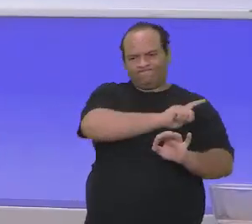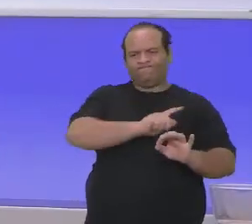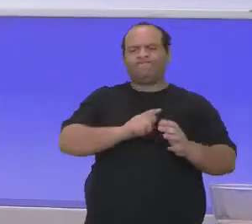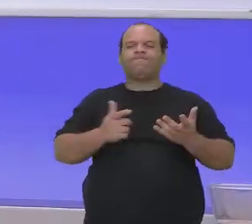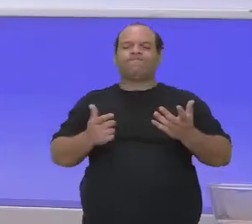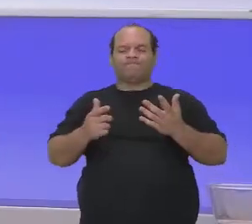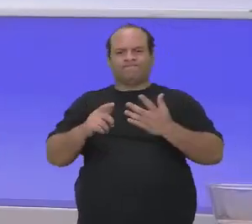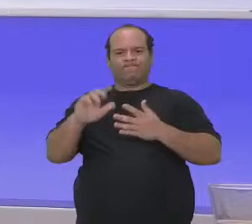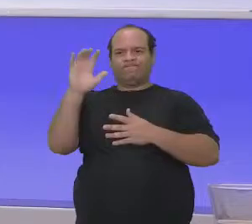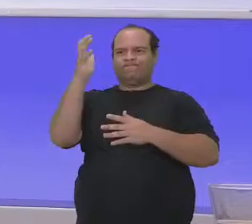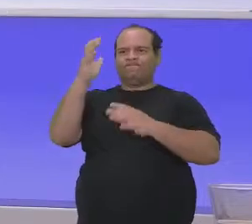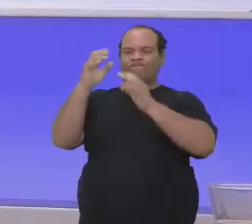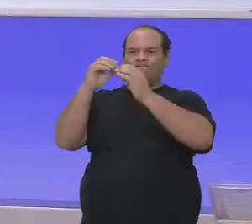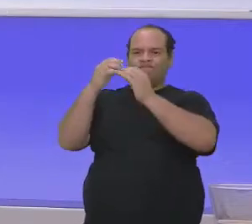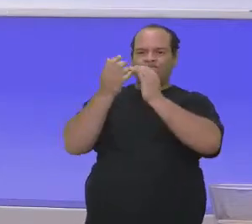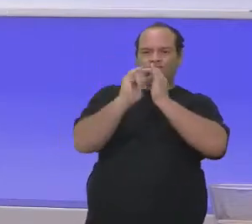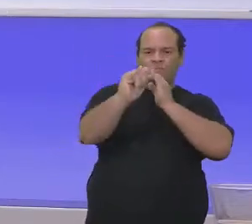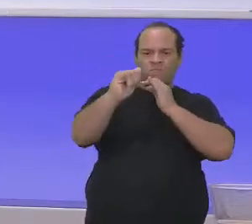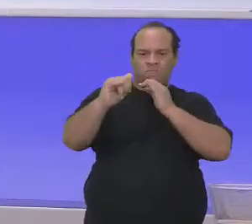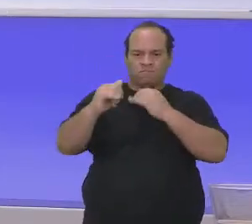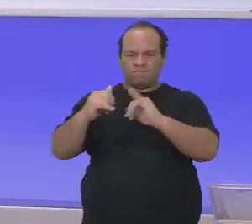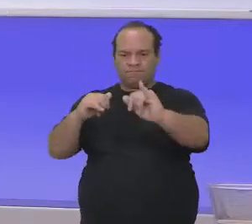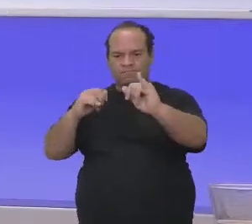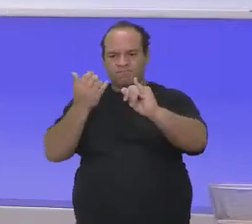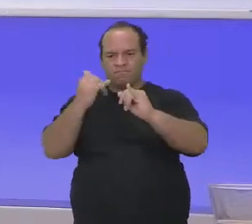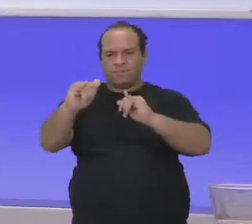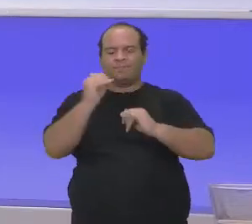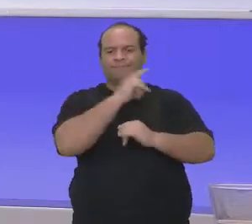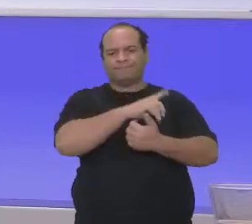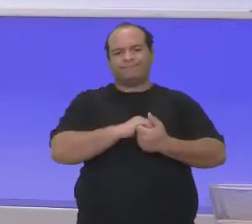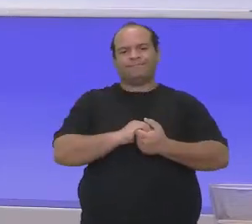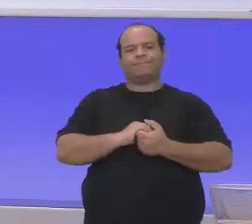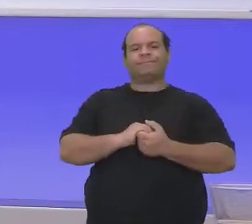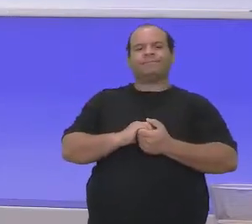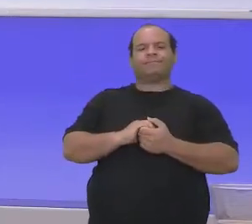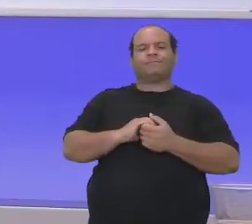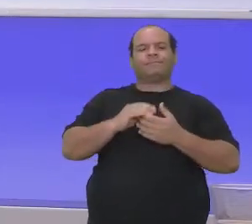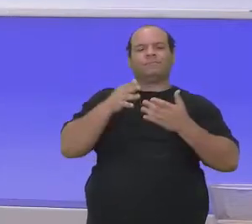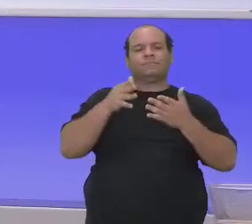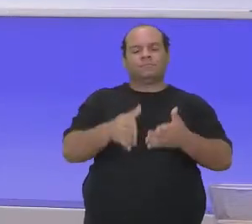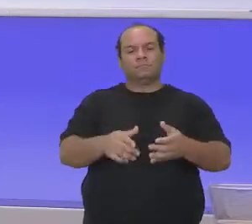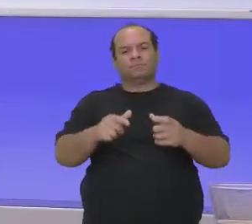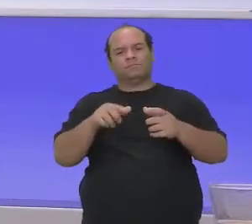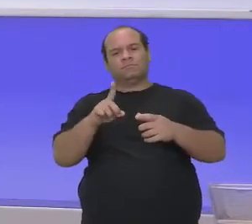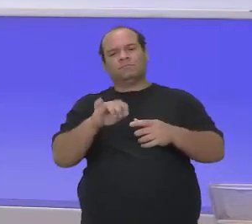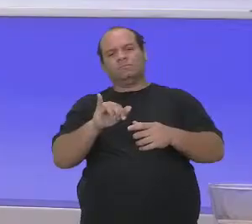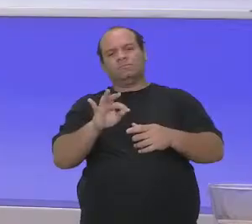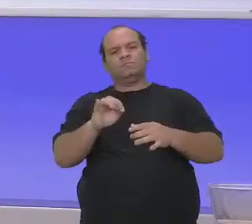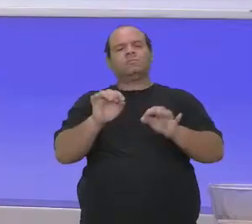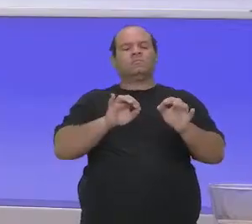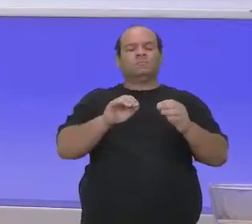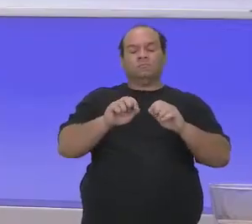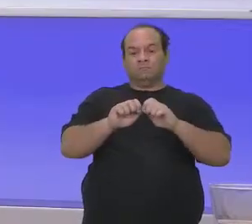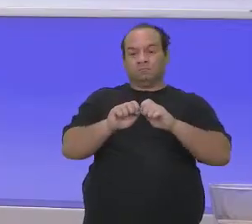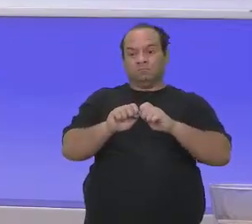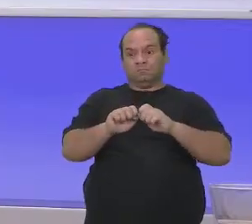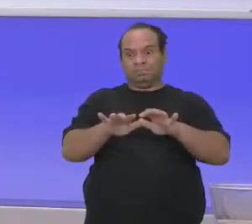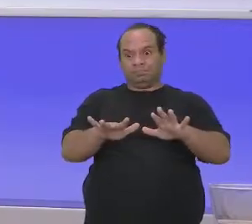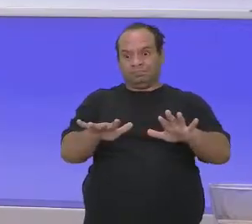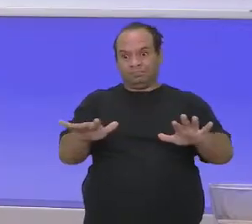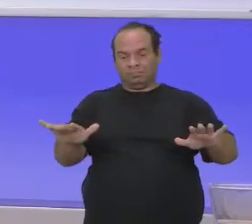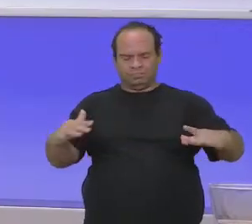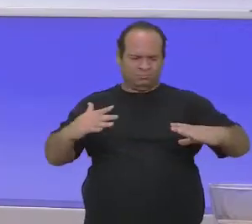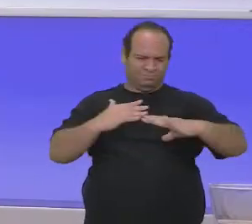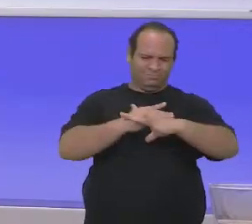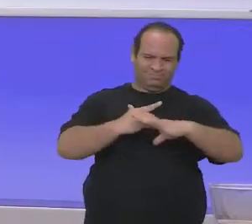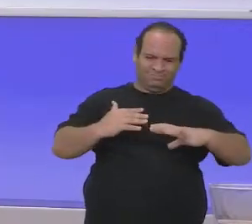é onde a gente distribui como se fossem as rodovias. E chega na distribuição de energia, que é nos grandes centros ou nas cidades, que a gente